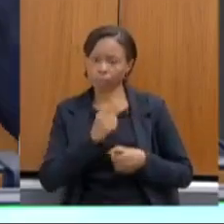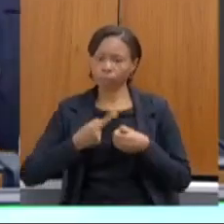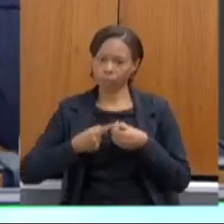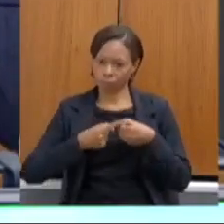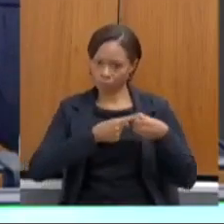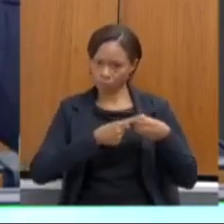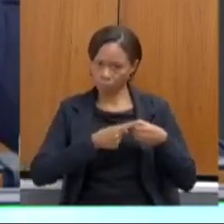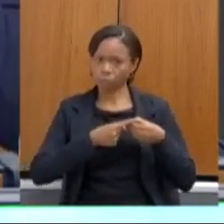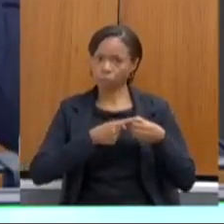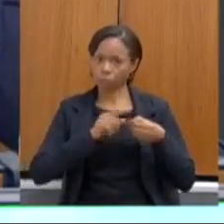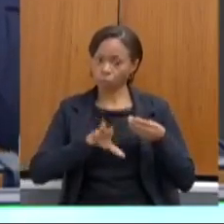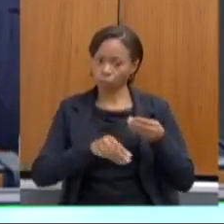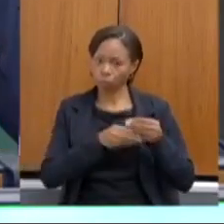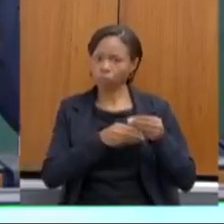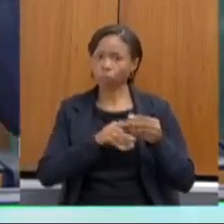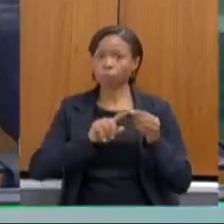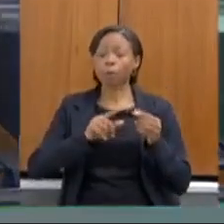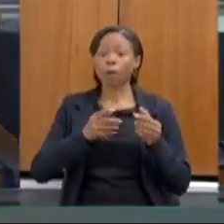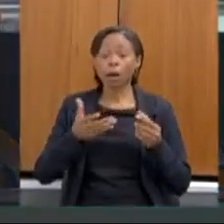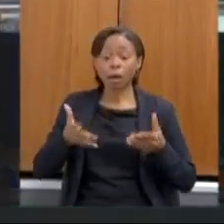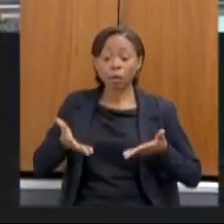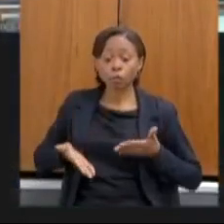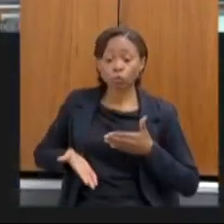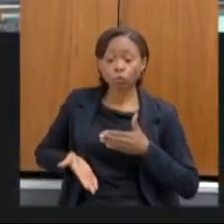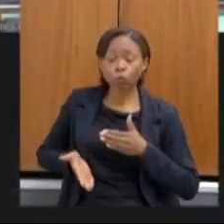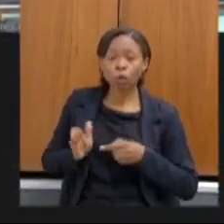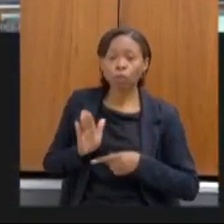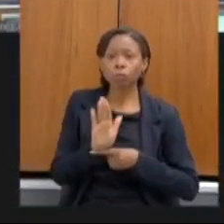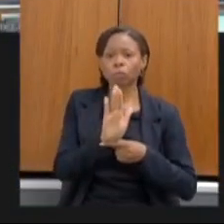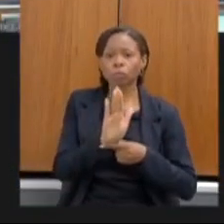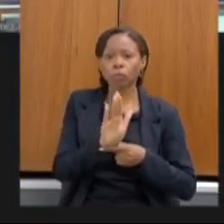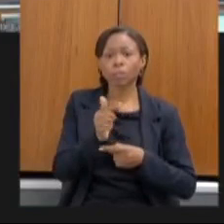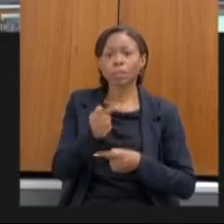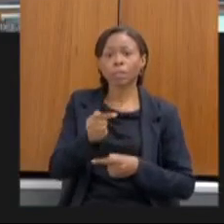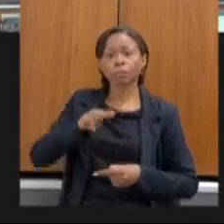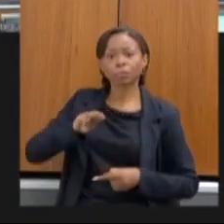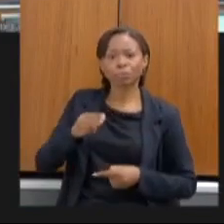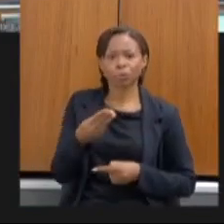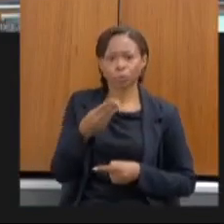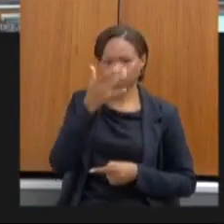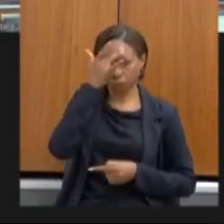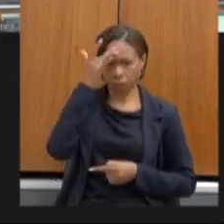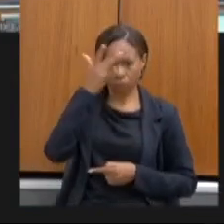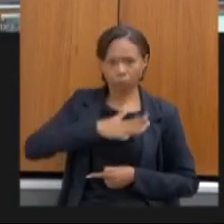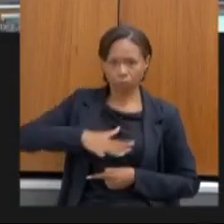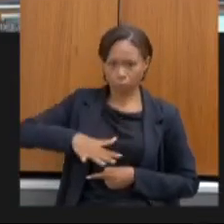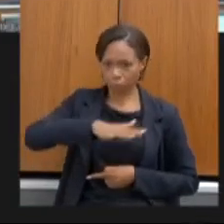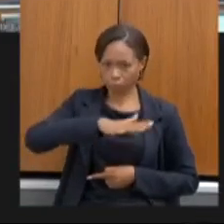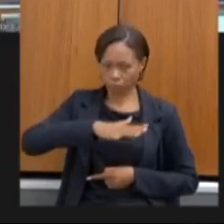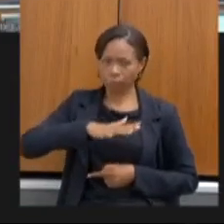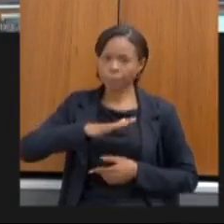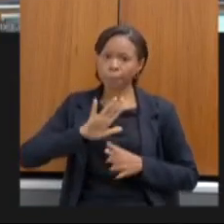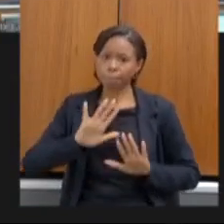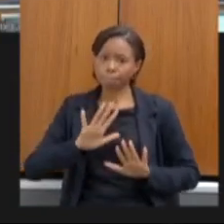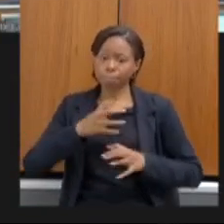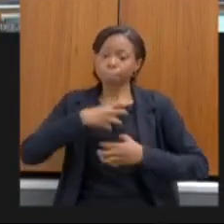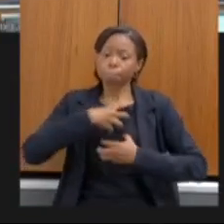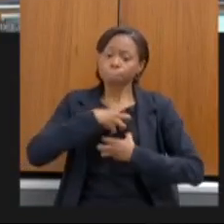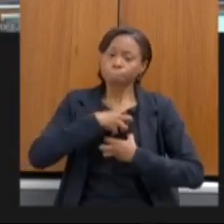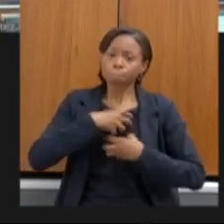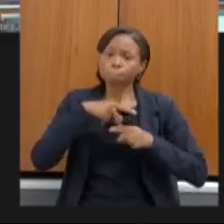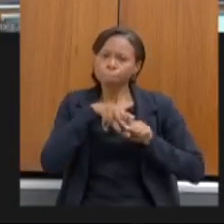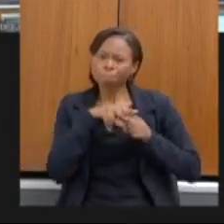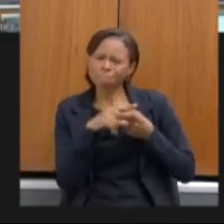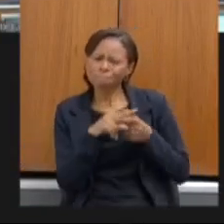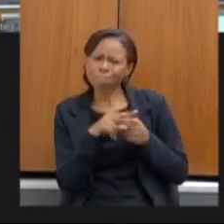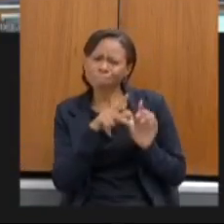impactando 7 milhões de habitantes E com isso nós sentimos a necessidade de um aprimoramento